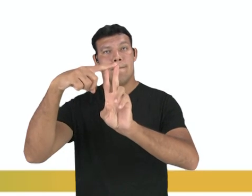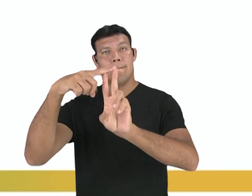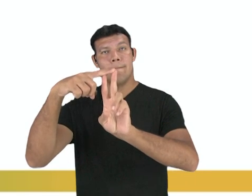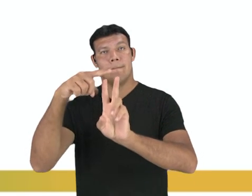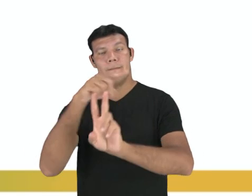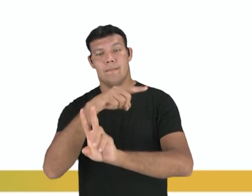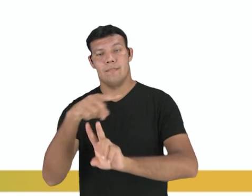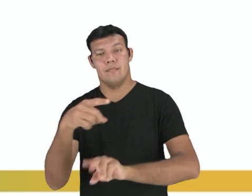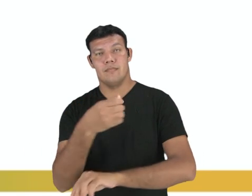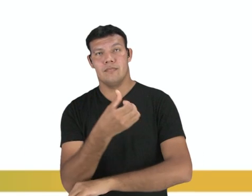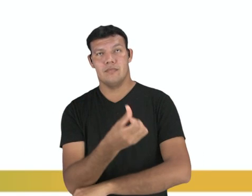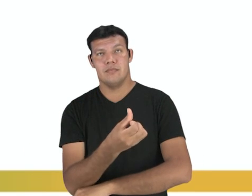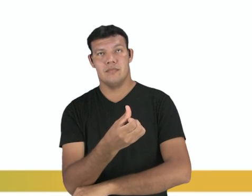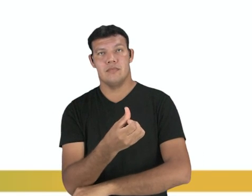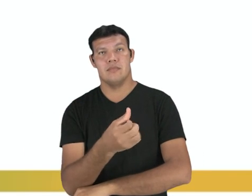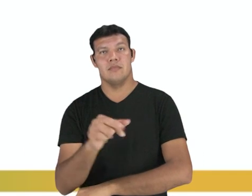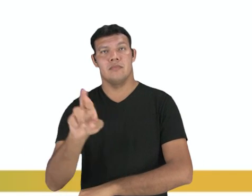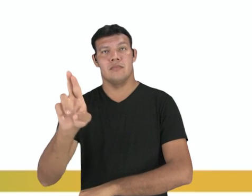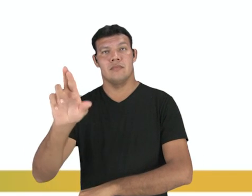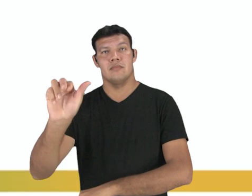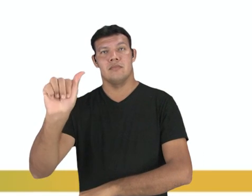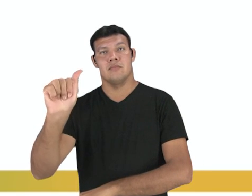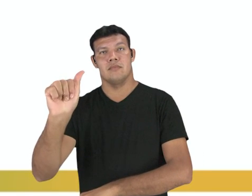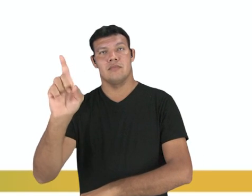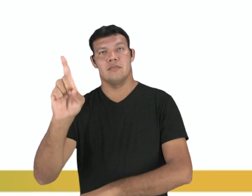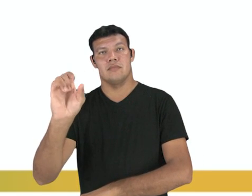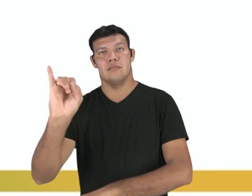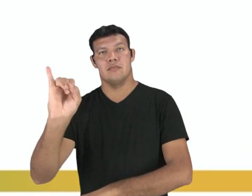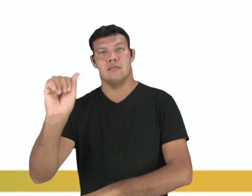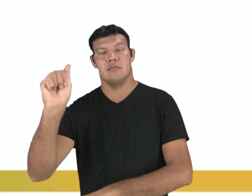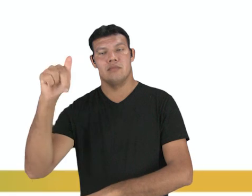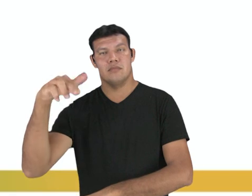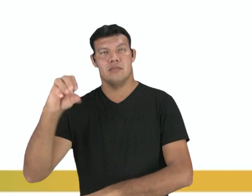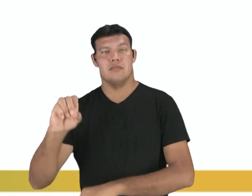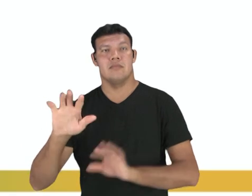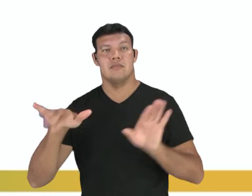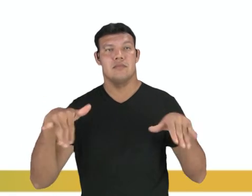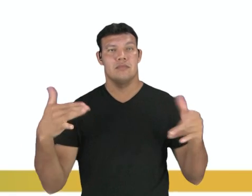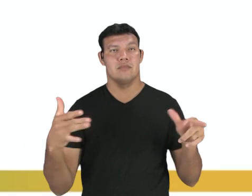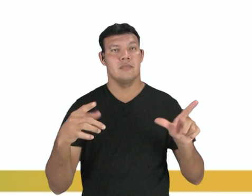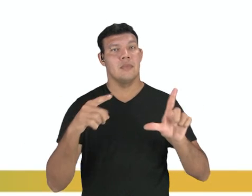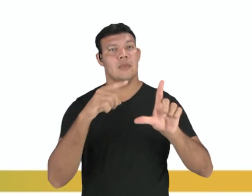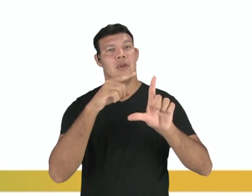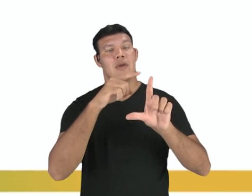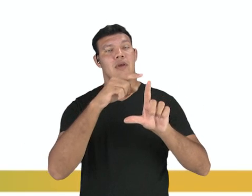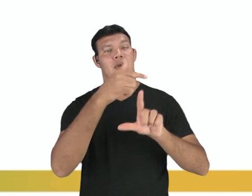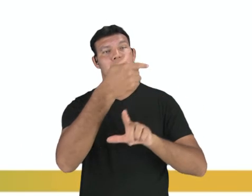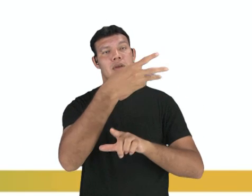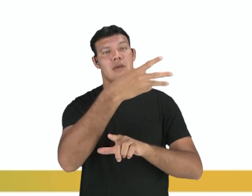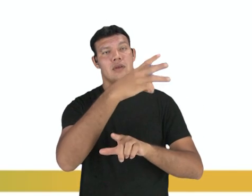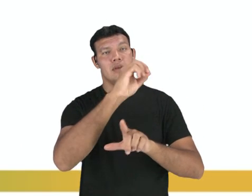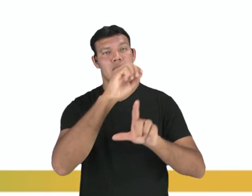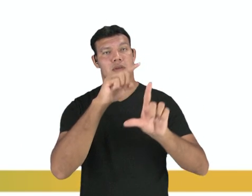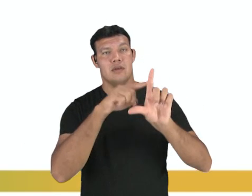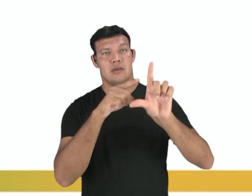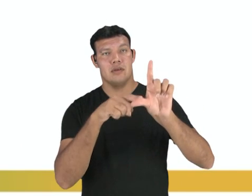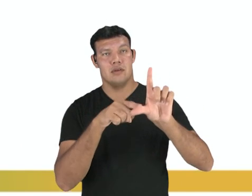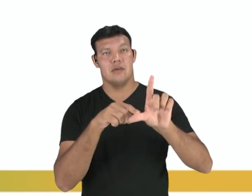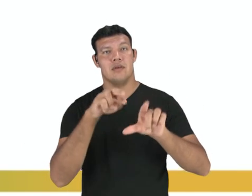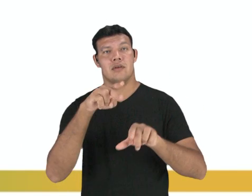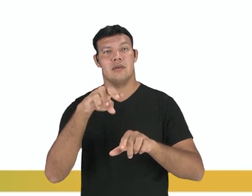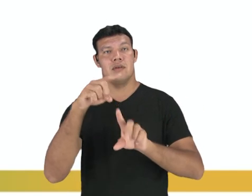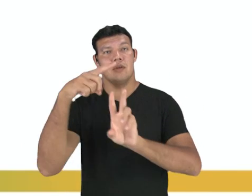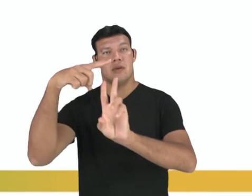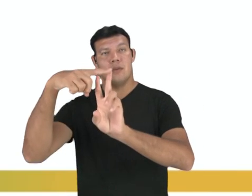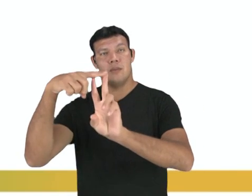Pi sobre 6 radianos portanto 30° = P